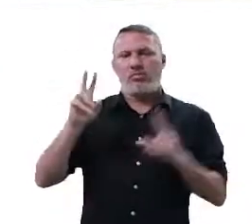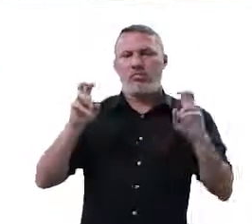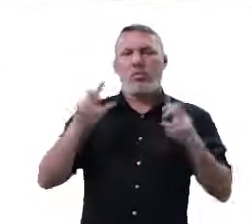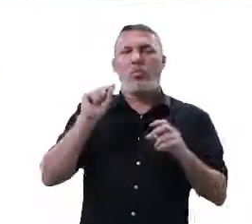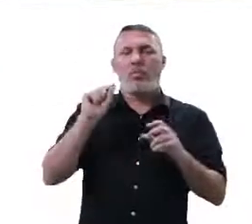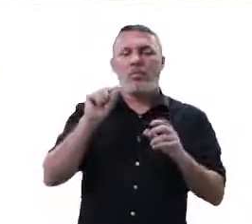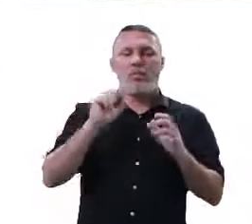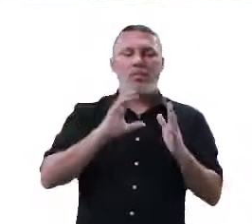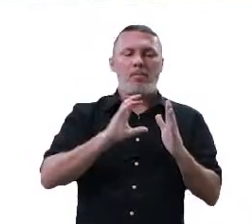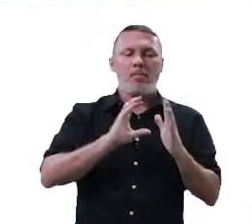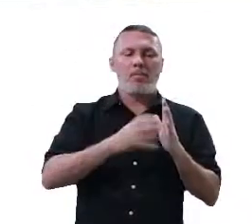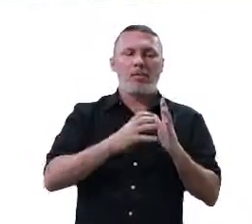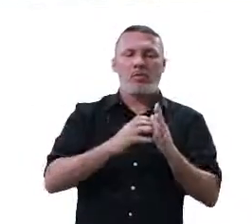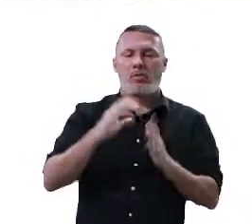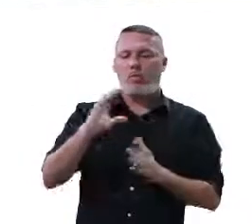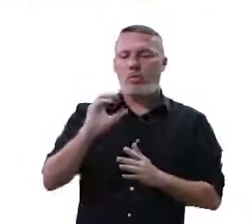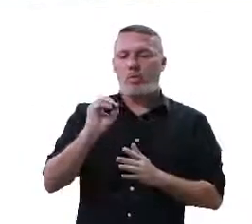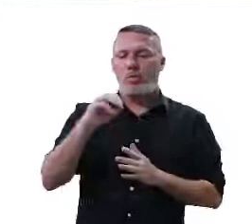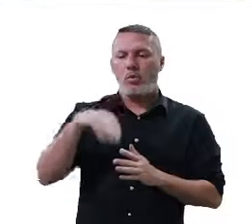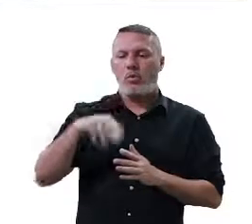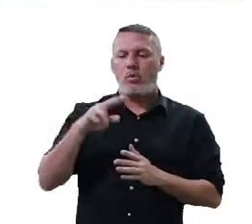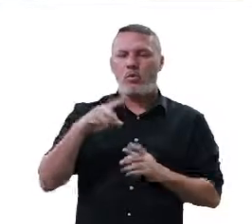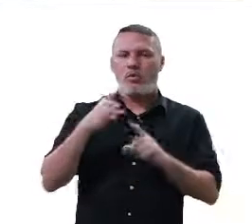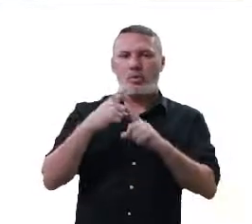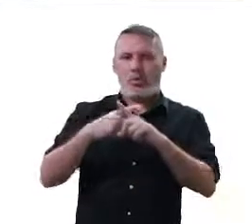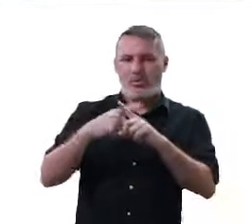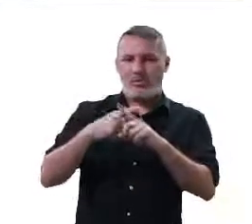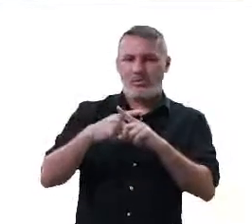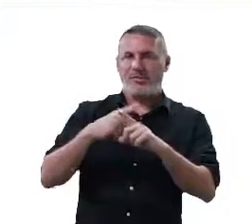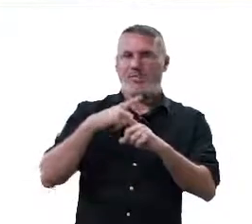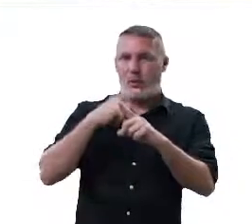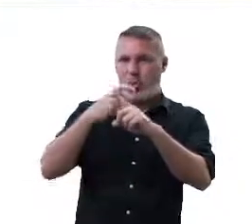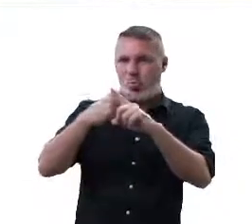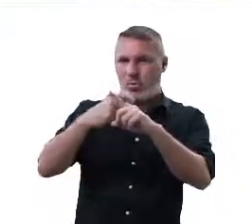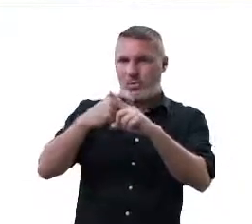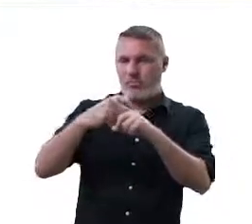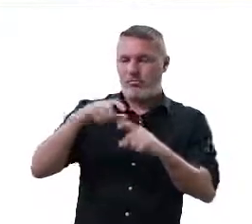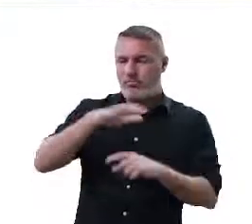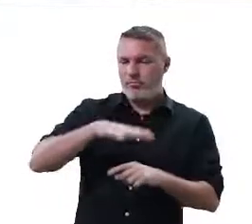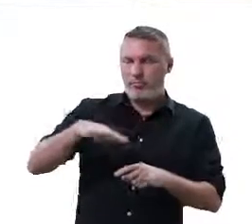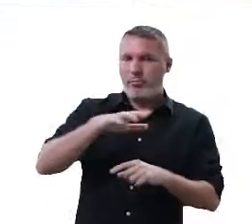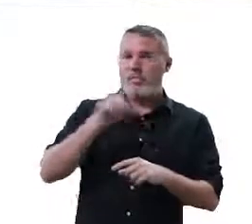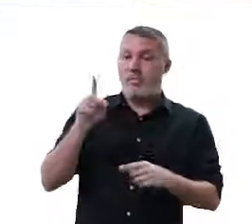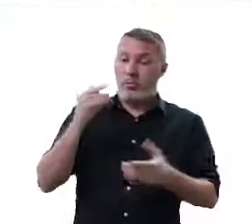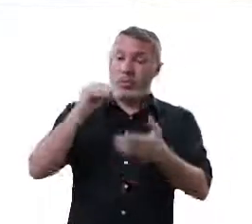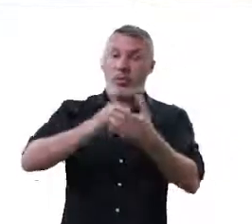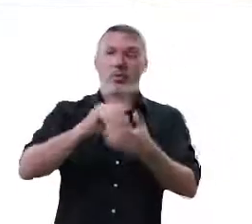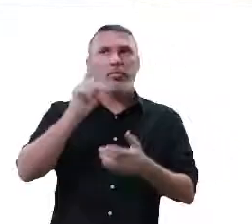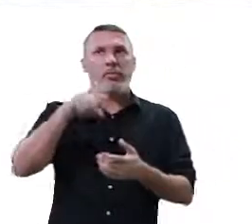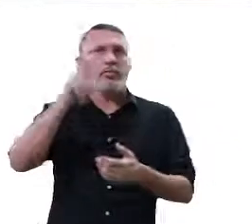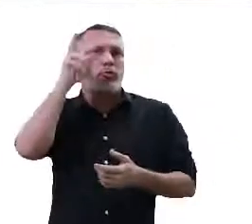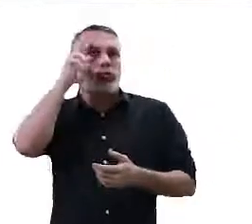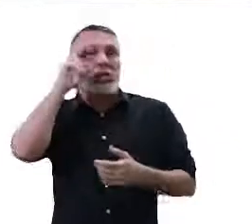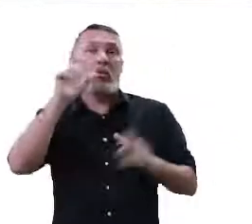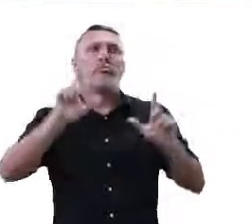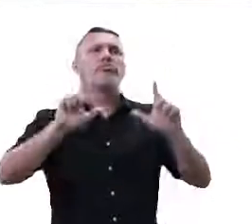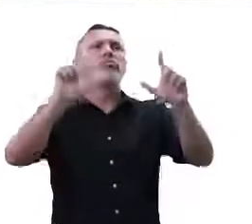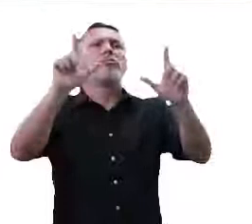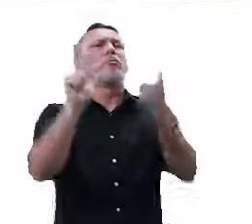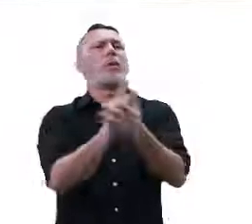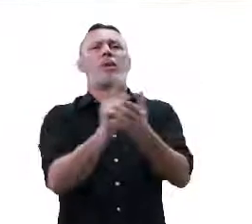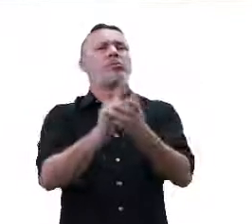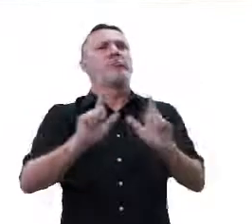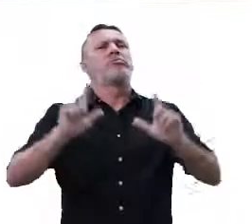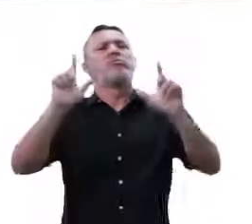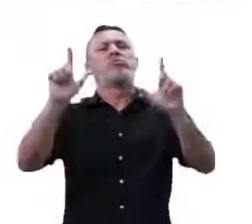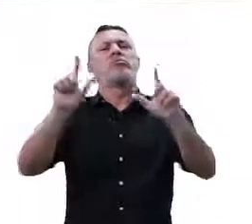o Manifesto do Partido Comunista. Ele coloca que a lógica da história, né, é um manifesto, é um texto, é um panfleto,